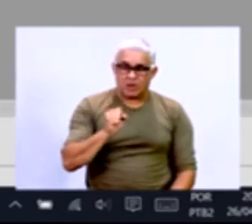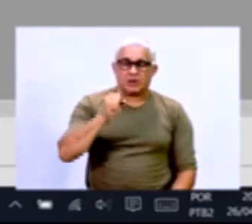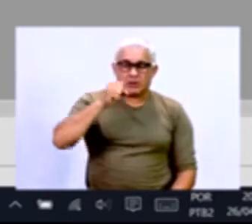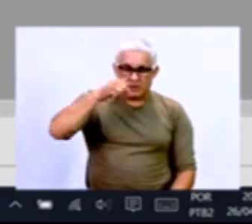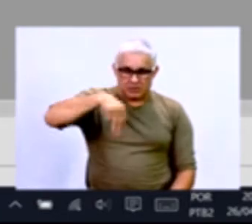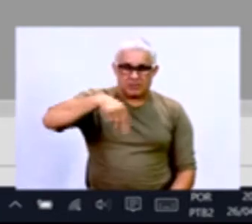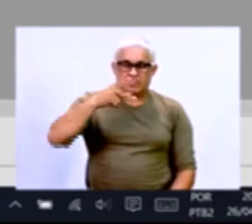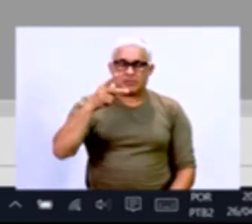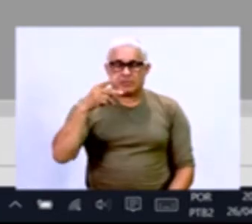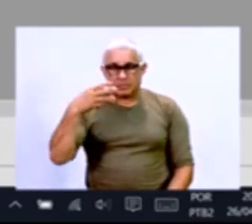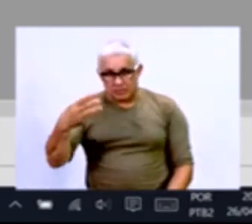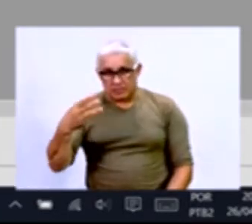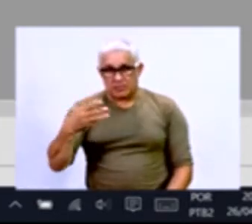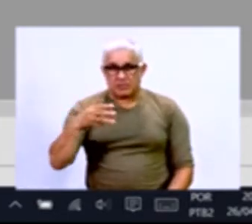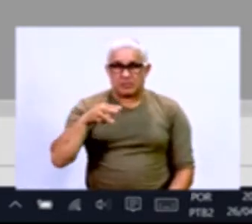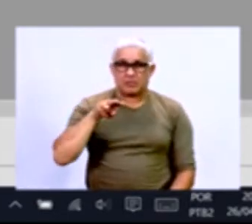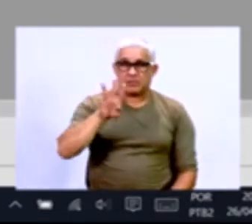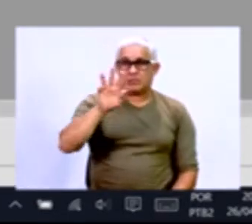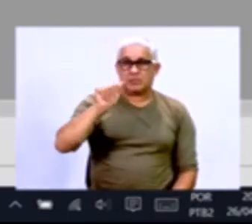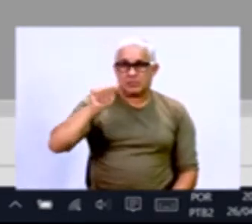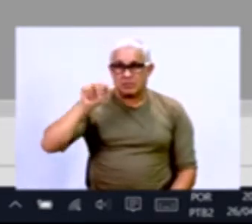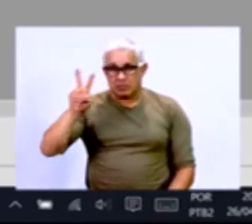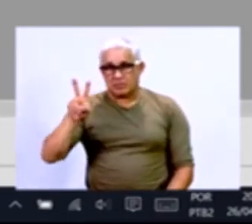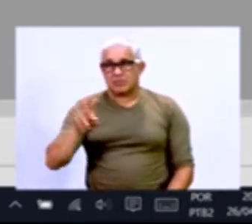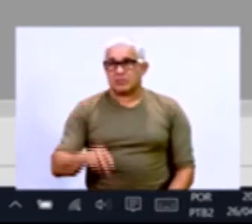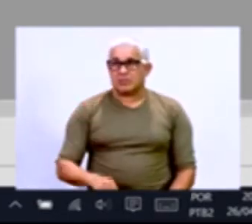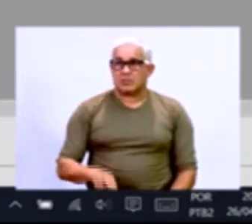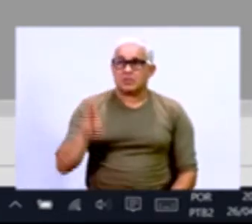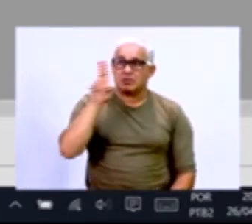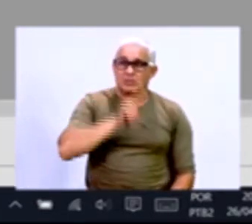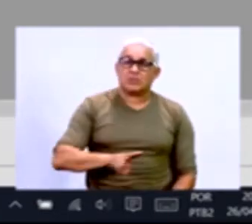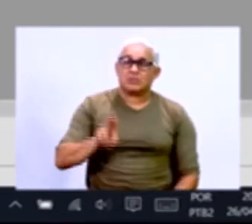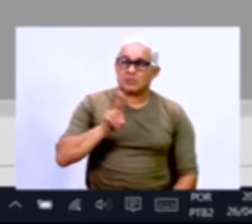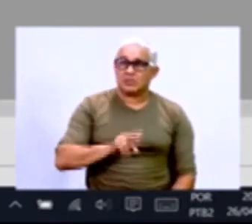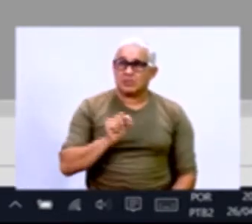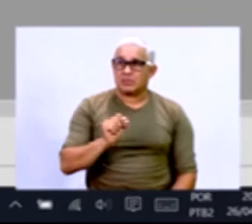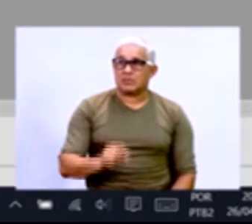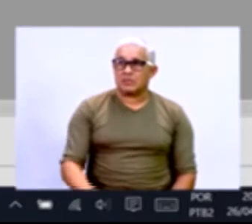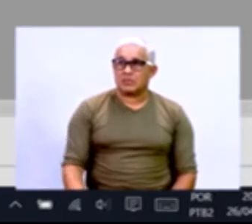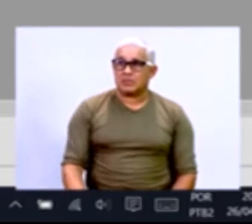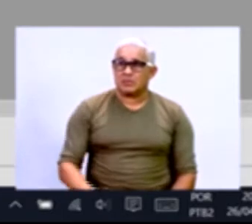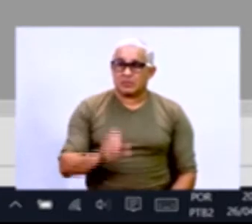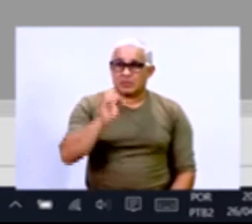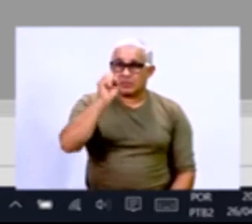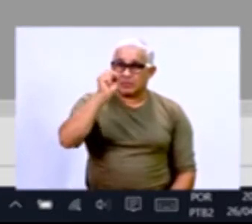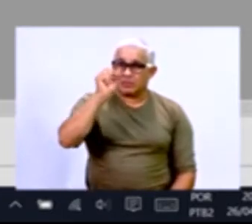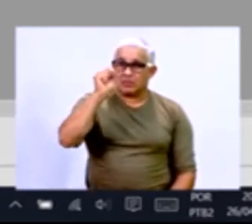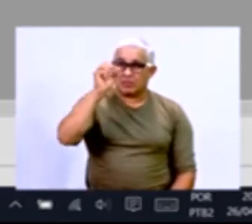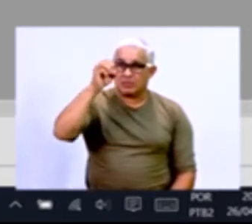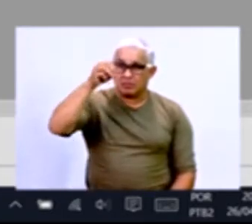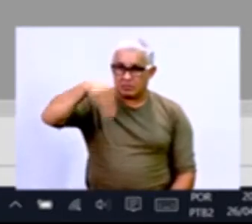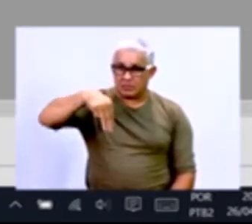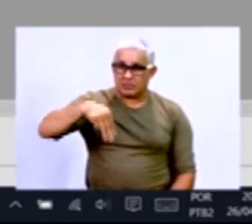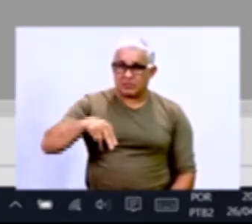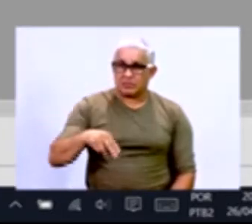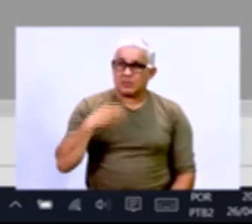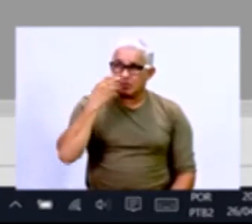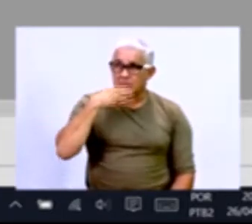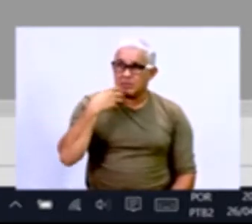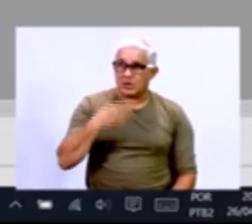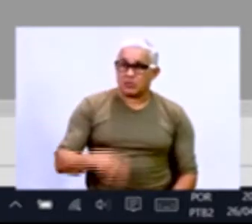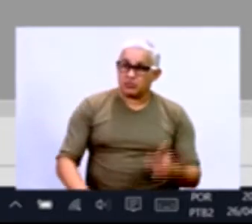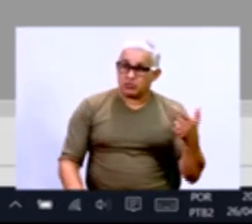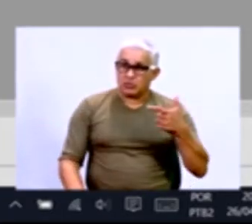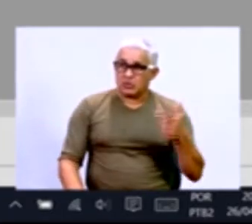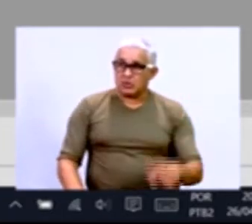ser Wave. Nós vamos usar aqui, eu vou usar esses sonzinhos aqui, essa musiquinha. Vou pegar essa segunda